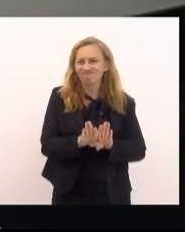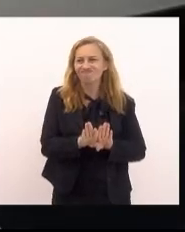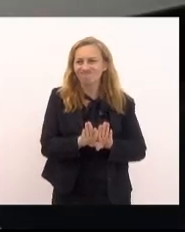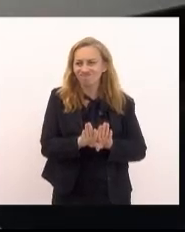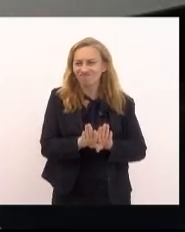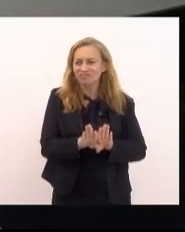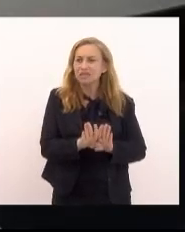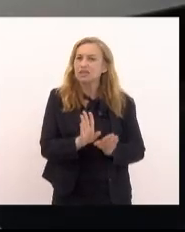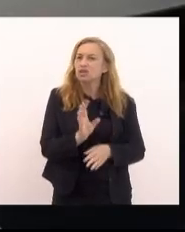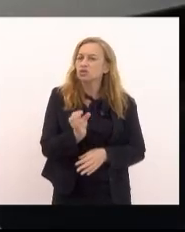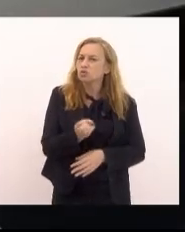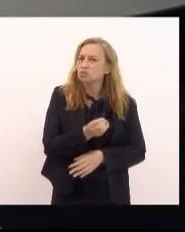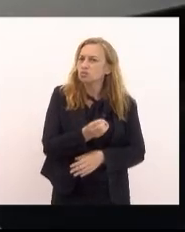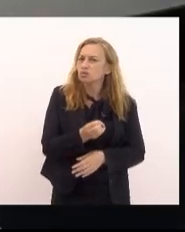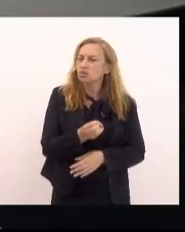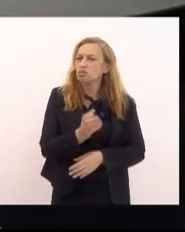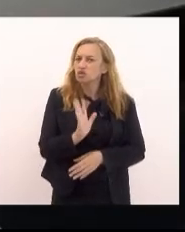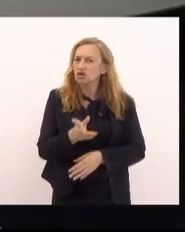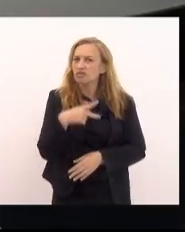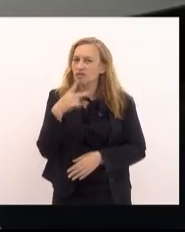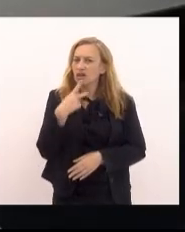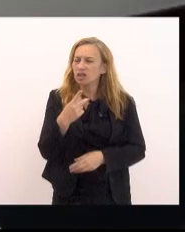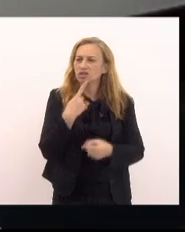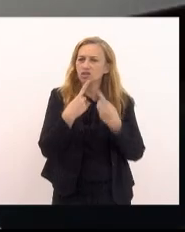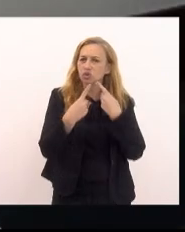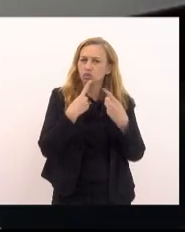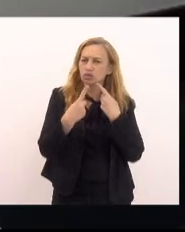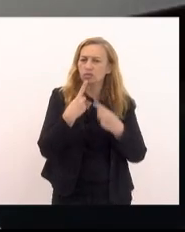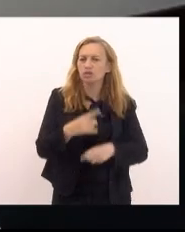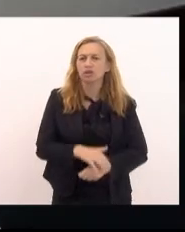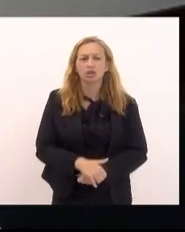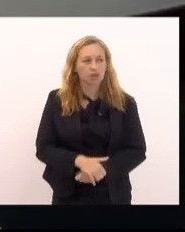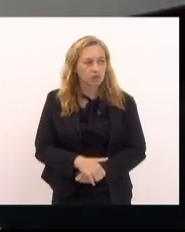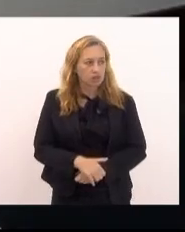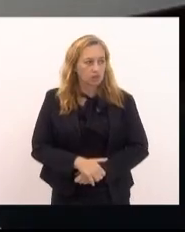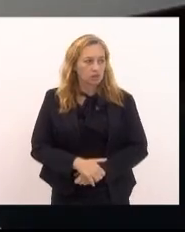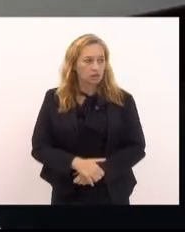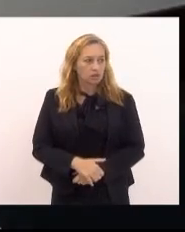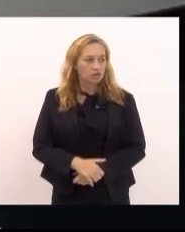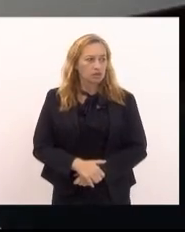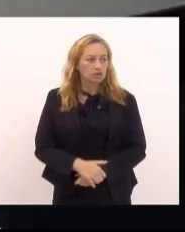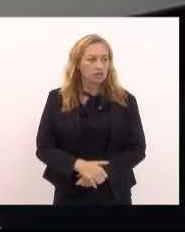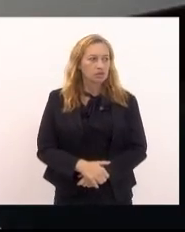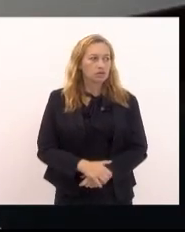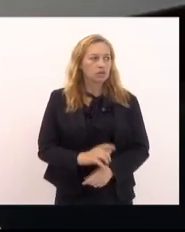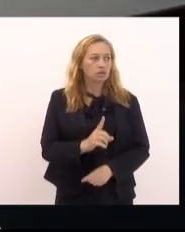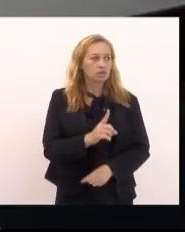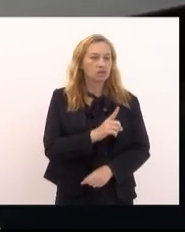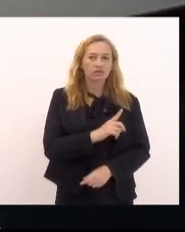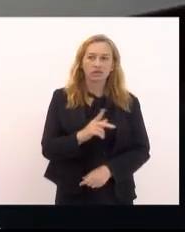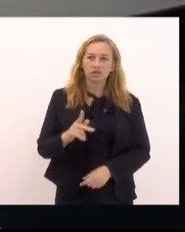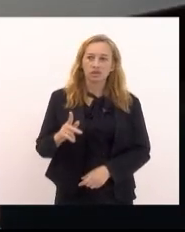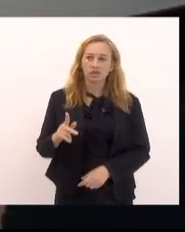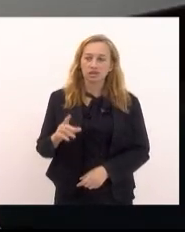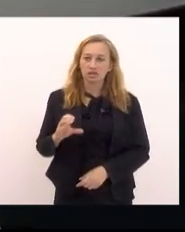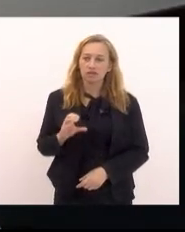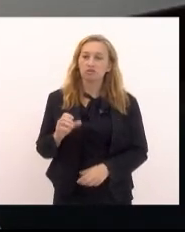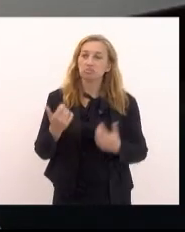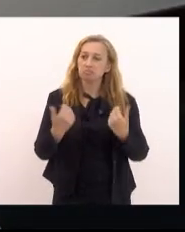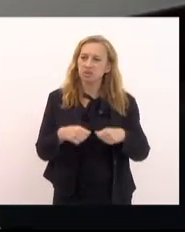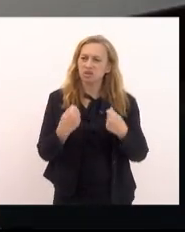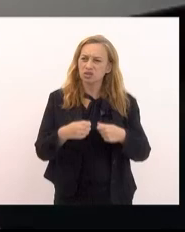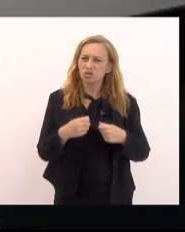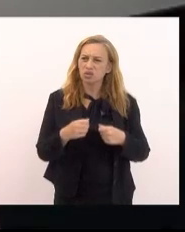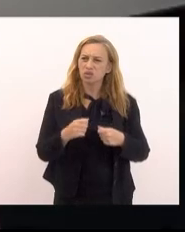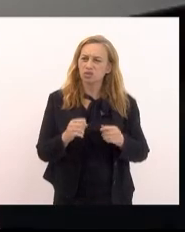né? Recentemente, como eu disse, durante a discussão da matéria, a Defesa Civil da cidade precisou interditar por